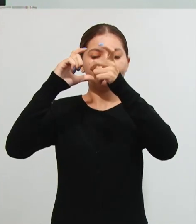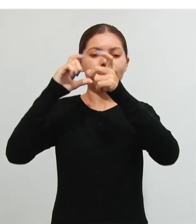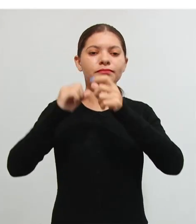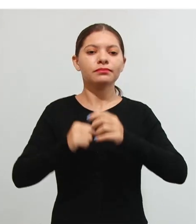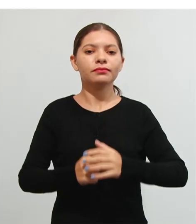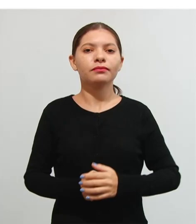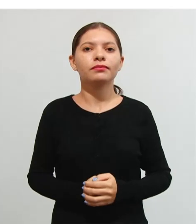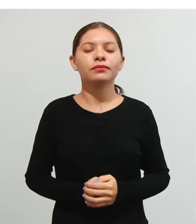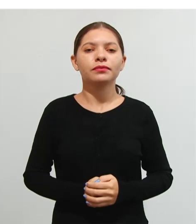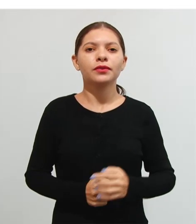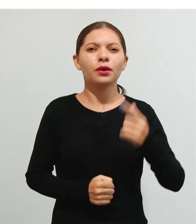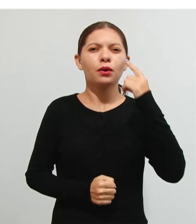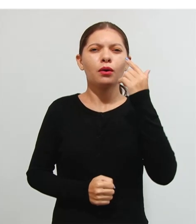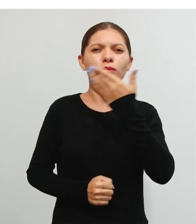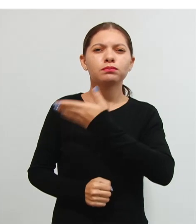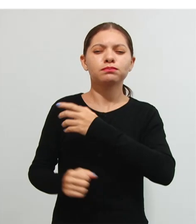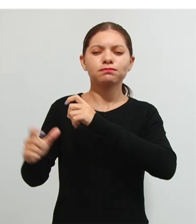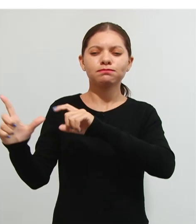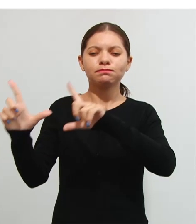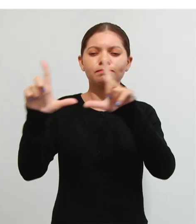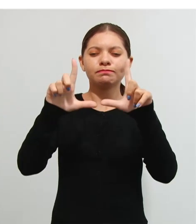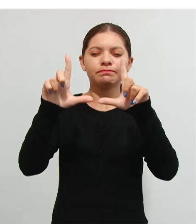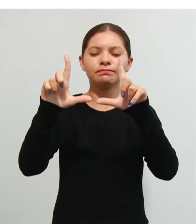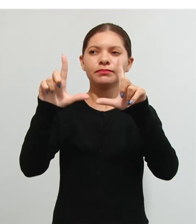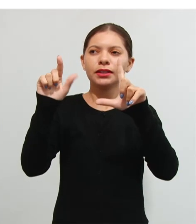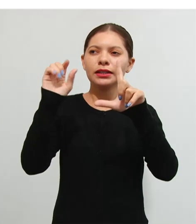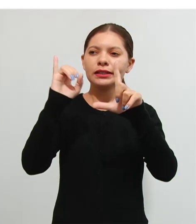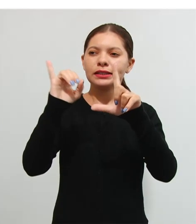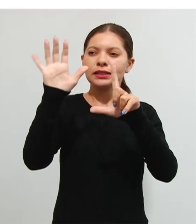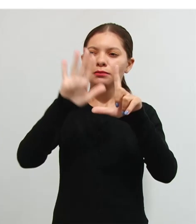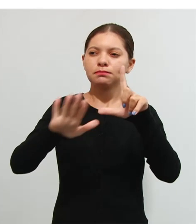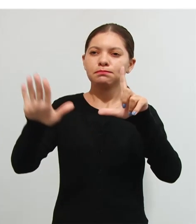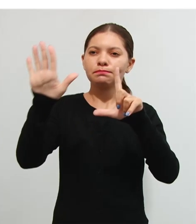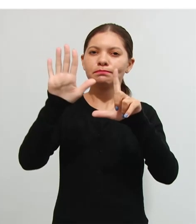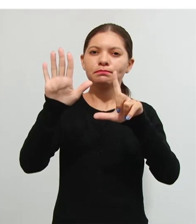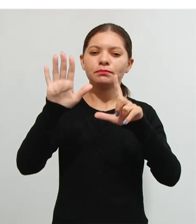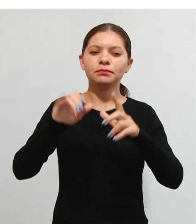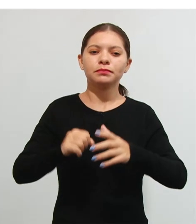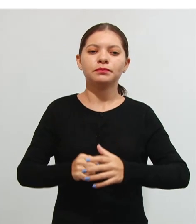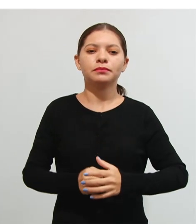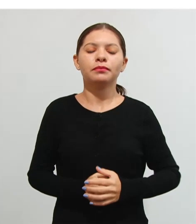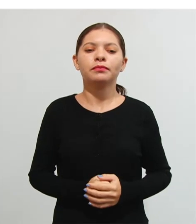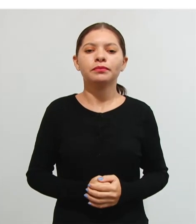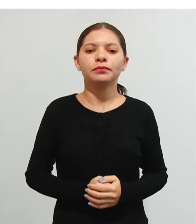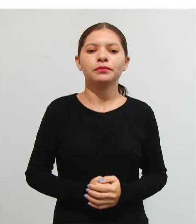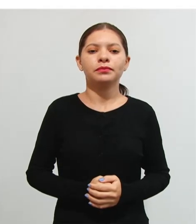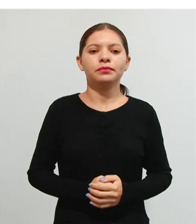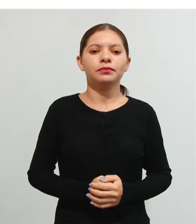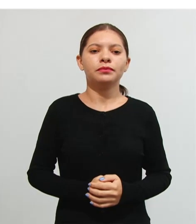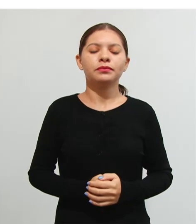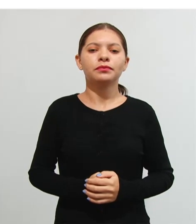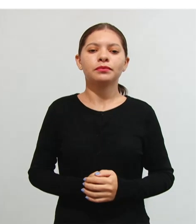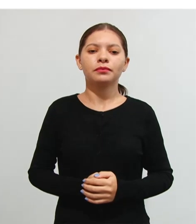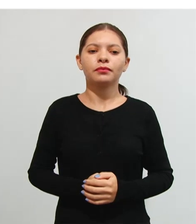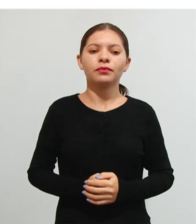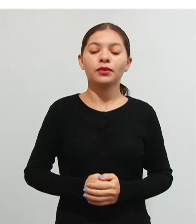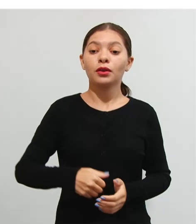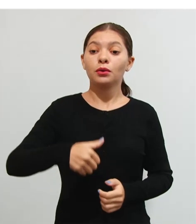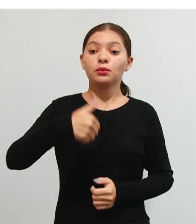aqui, nesse quadro, ele nos mostra, né, o transtorno do espectro autista. Aqui, o número